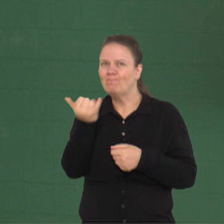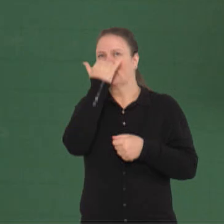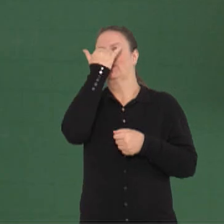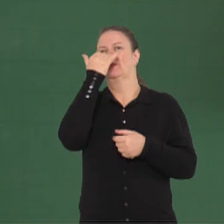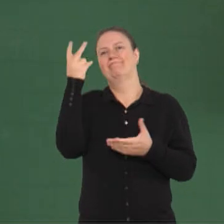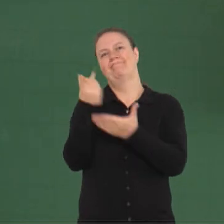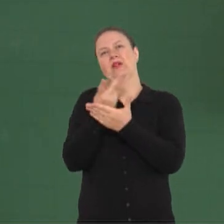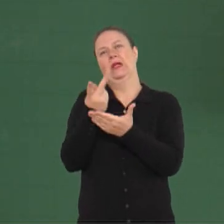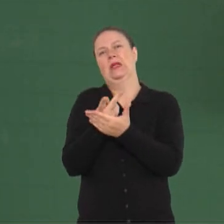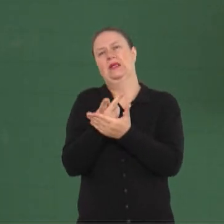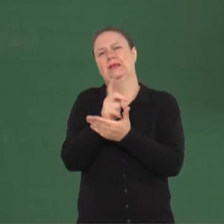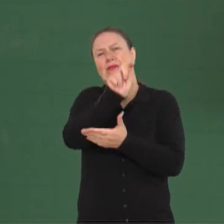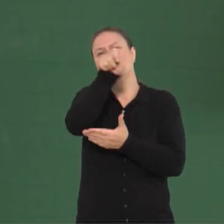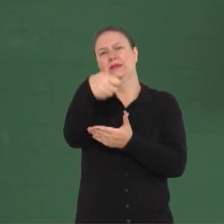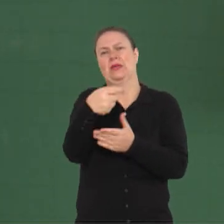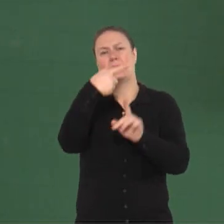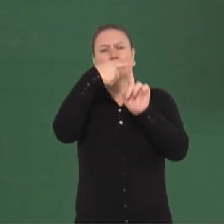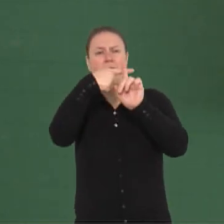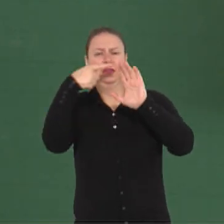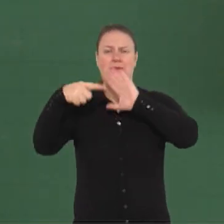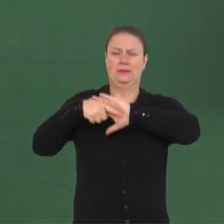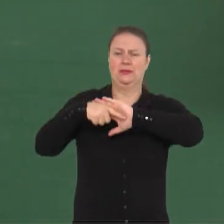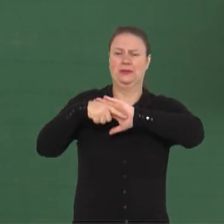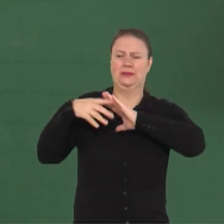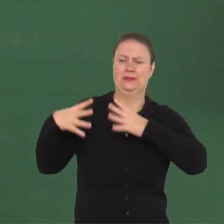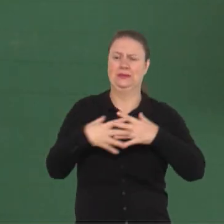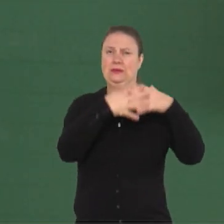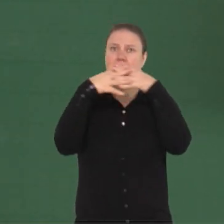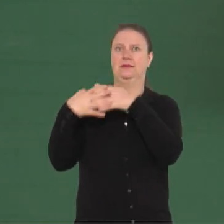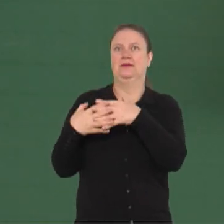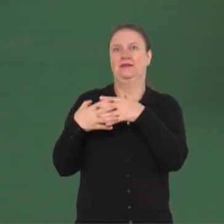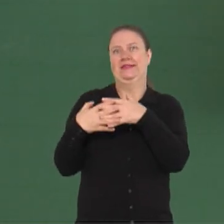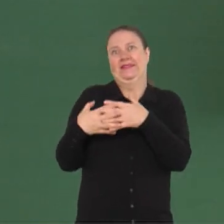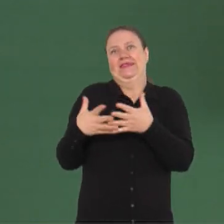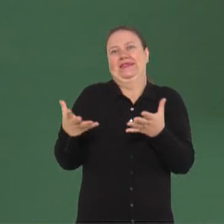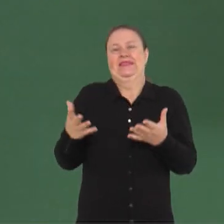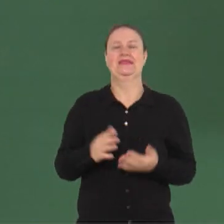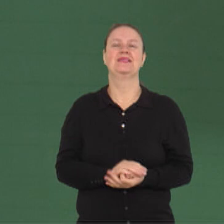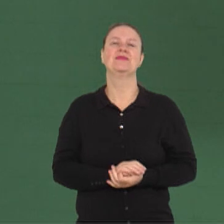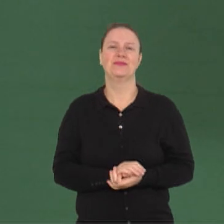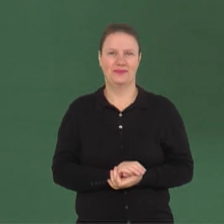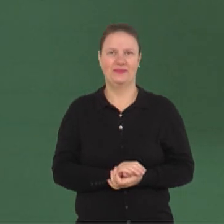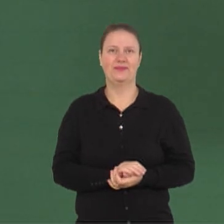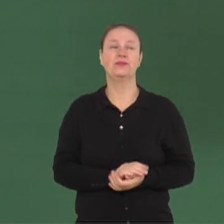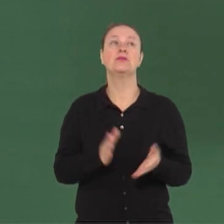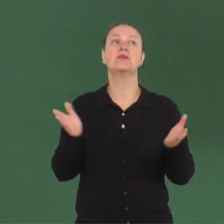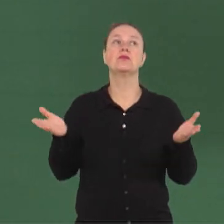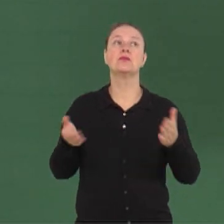caminho, acaba com tudo a solução. Então vamos escrever. Menos 3